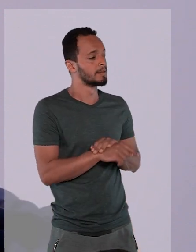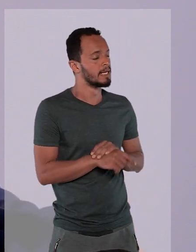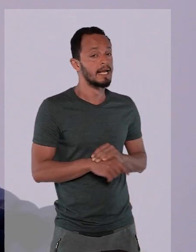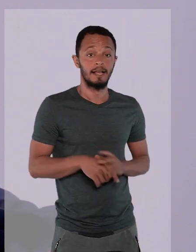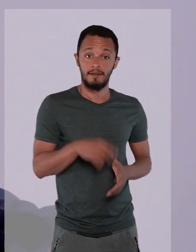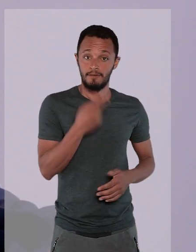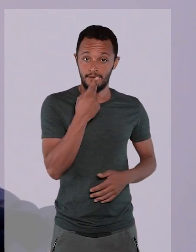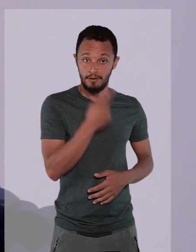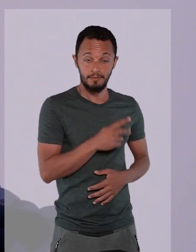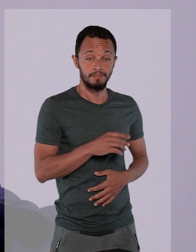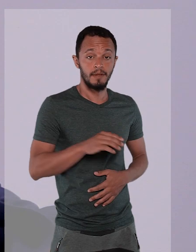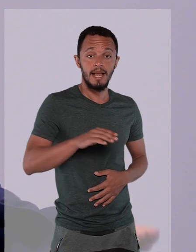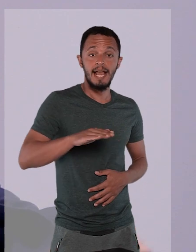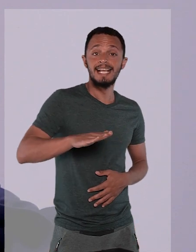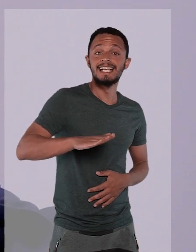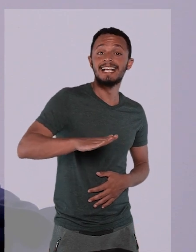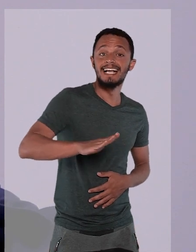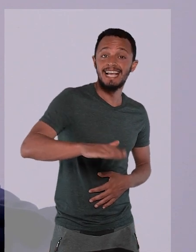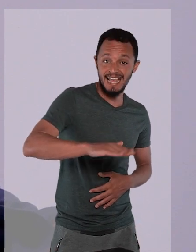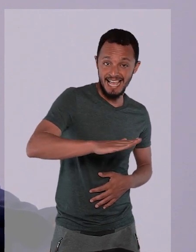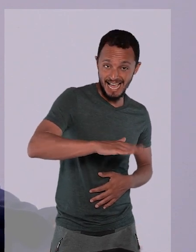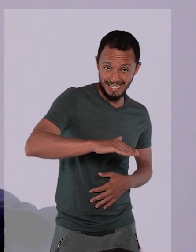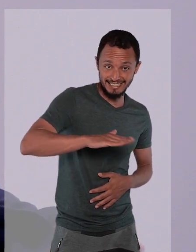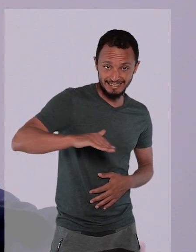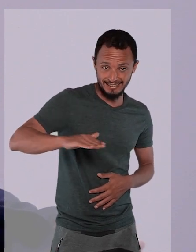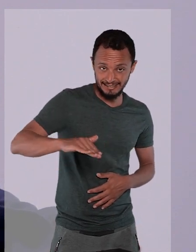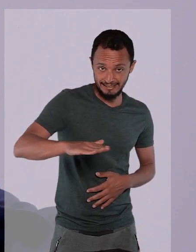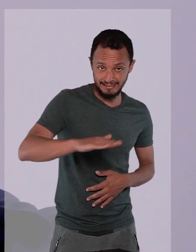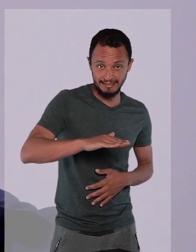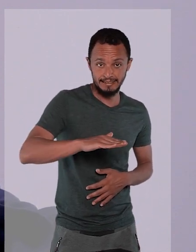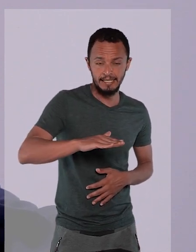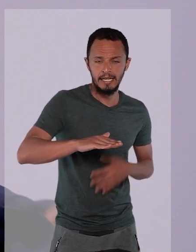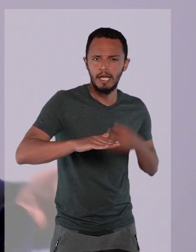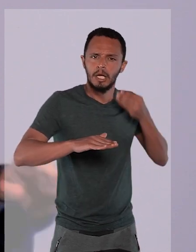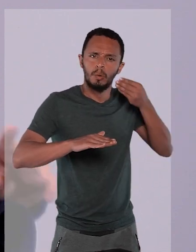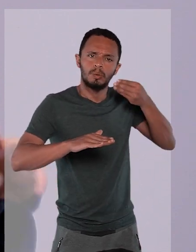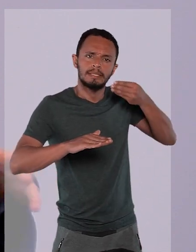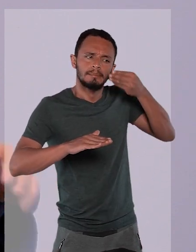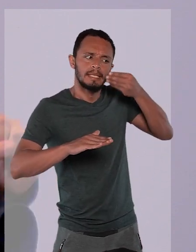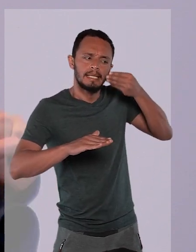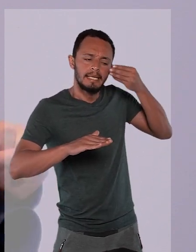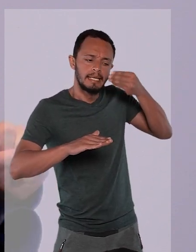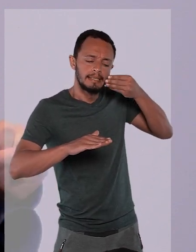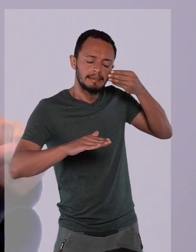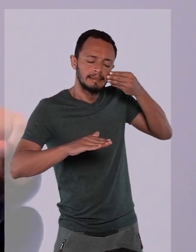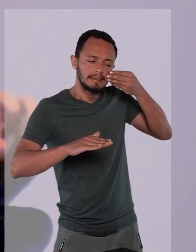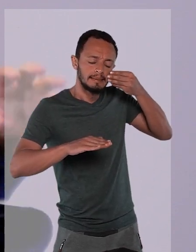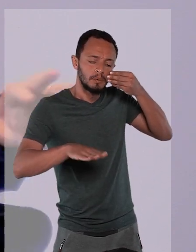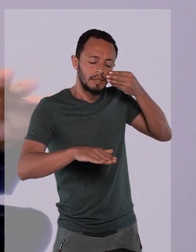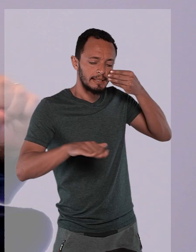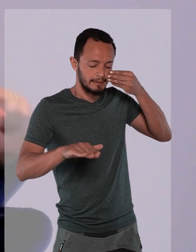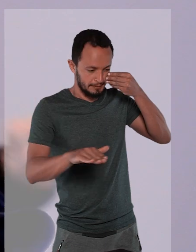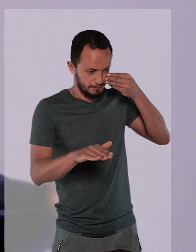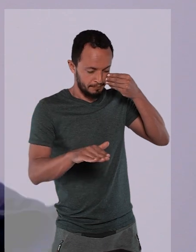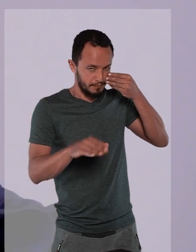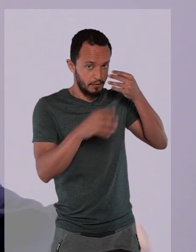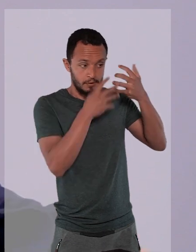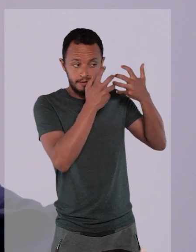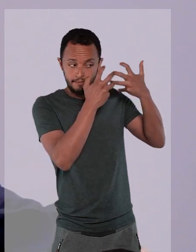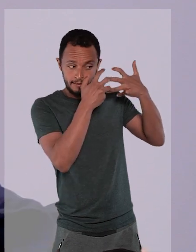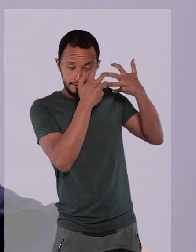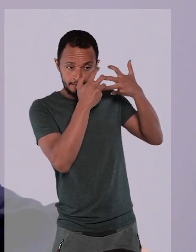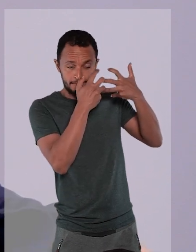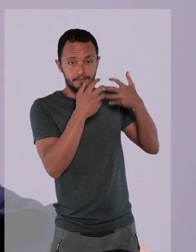falou rapidamente, mas eu tive uma experiência recente que me fez refletir. Então, um problema lá na